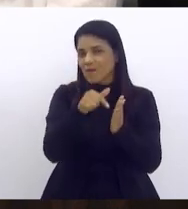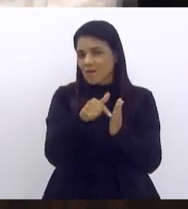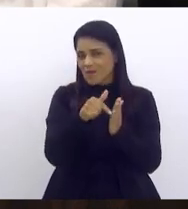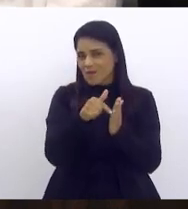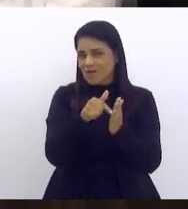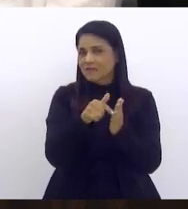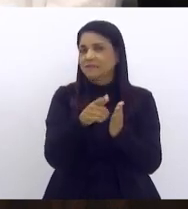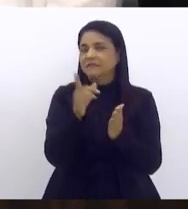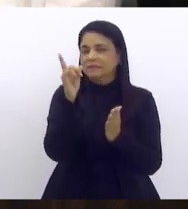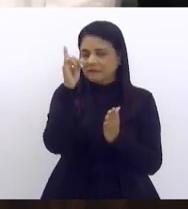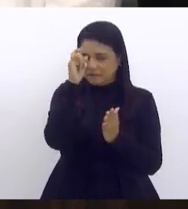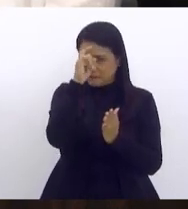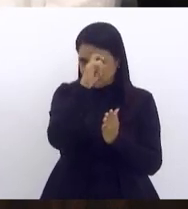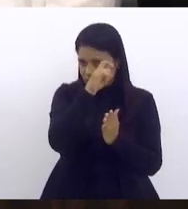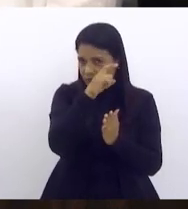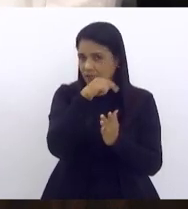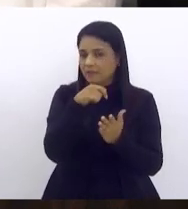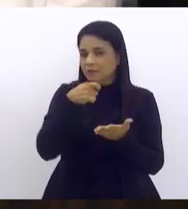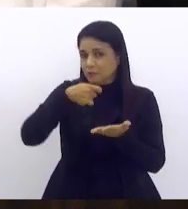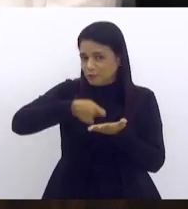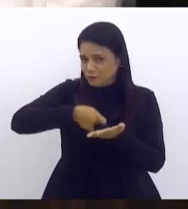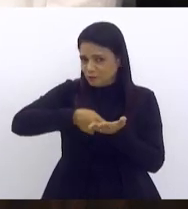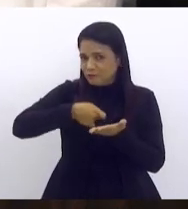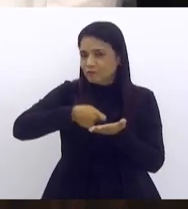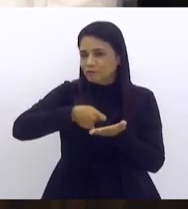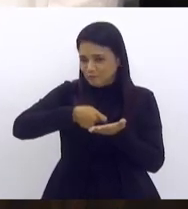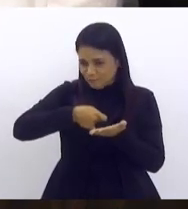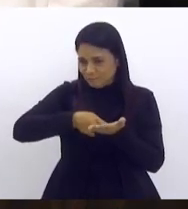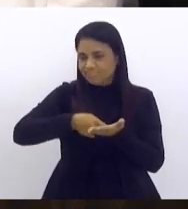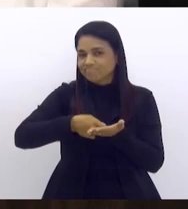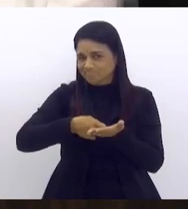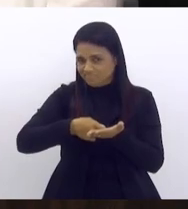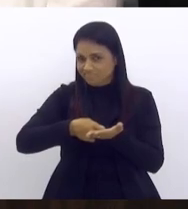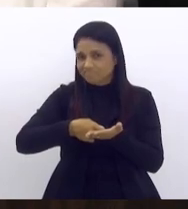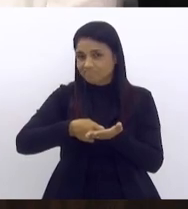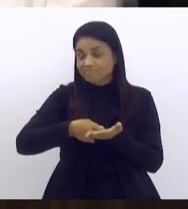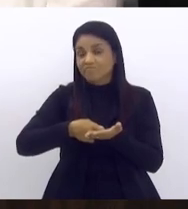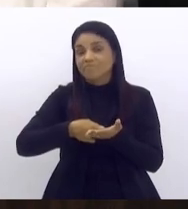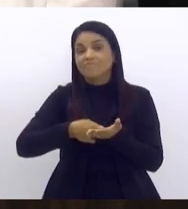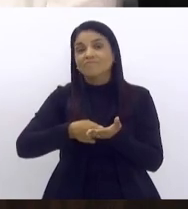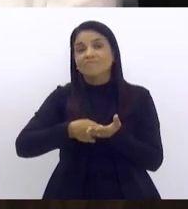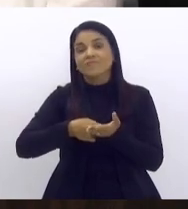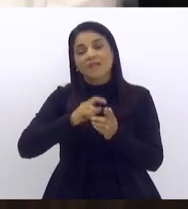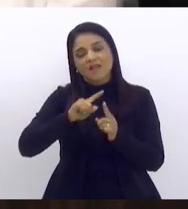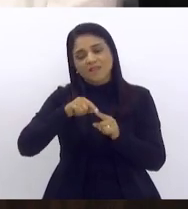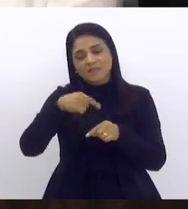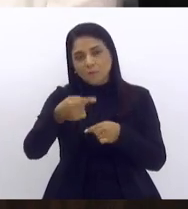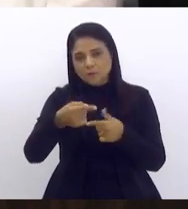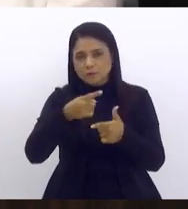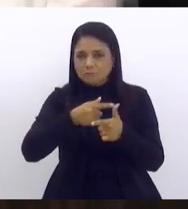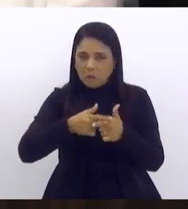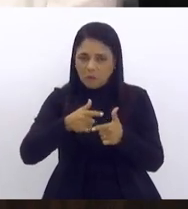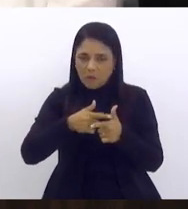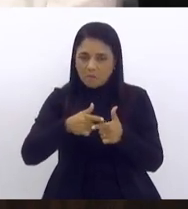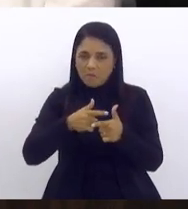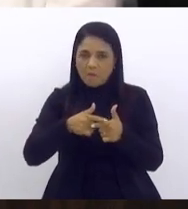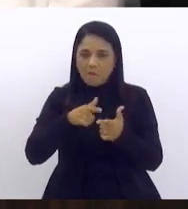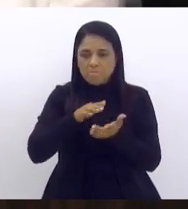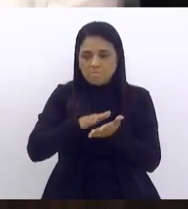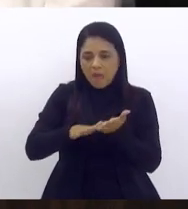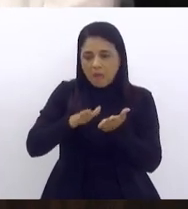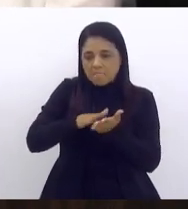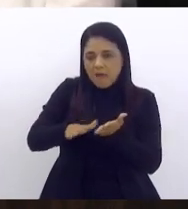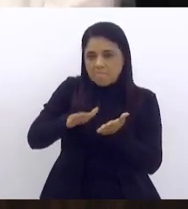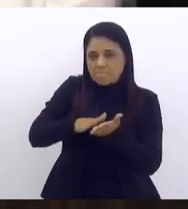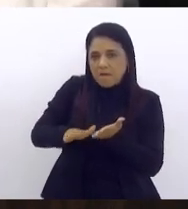vai ter dificuldade de ser comprometido, de ser realizado. E aí depois vem os problemas, porque vai se empenhando,